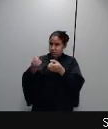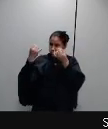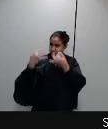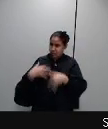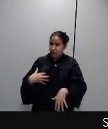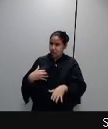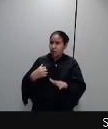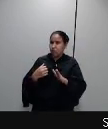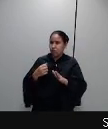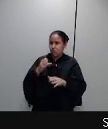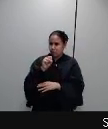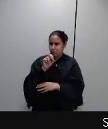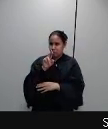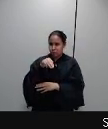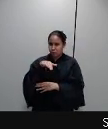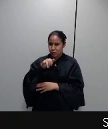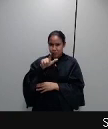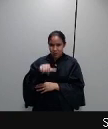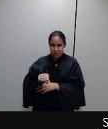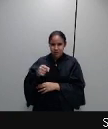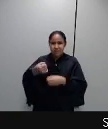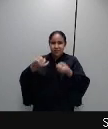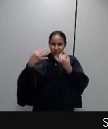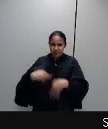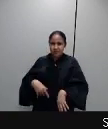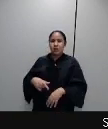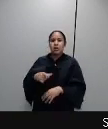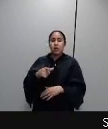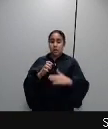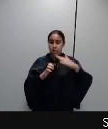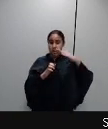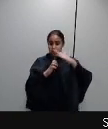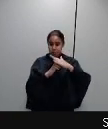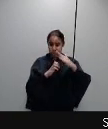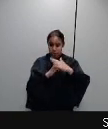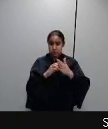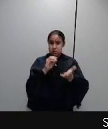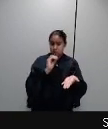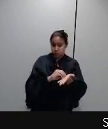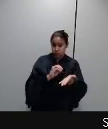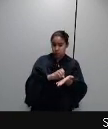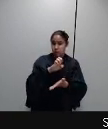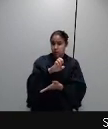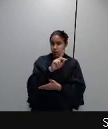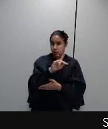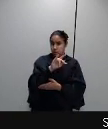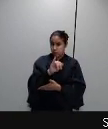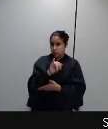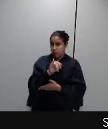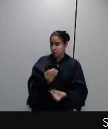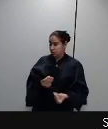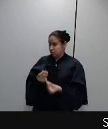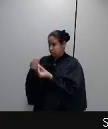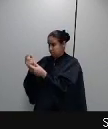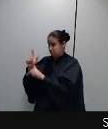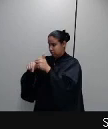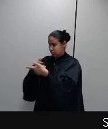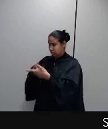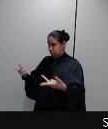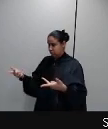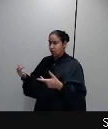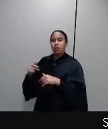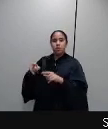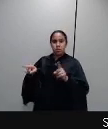disse que presume-se dissolvida irregularmente a empresa que deixar de funcionar no seu domicílio fiscal sem comunicação aos órgãos competentes